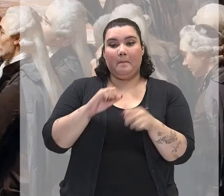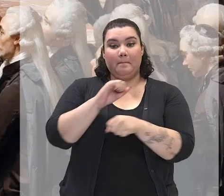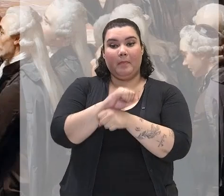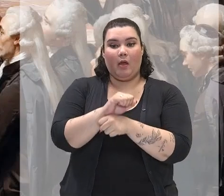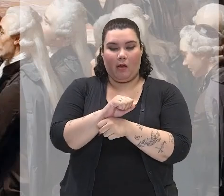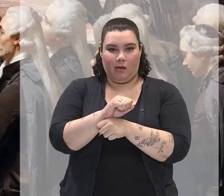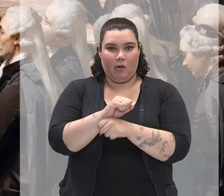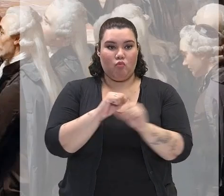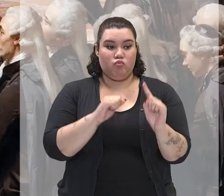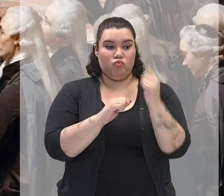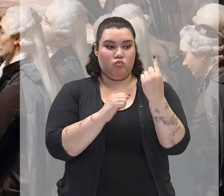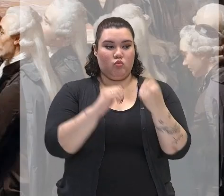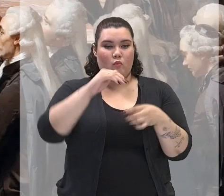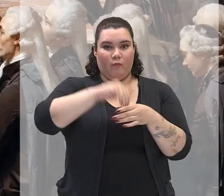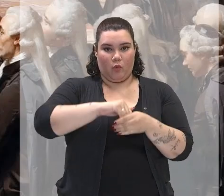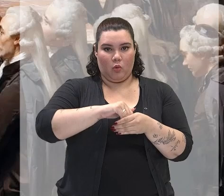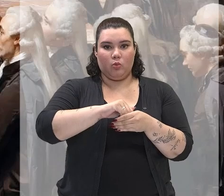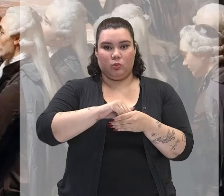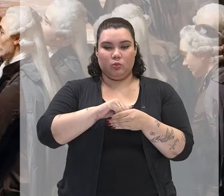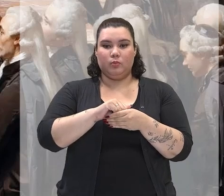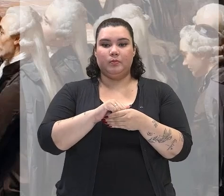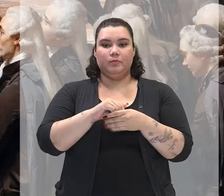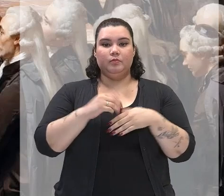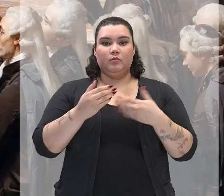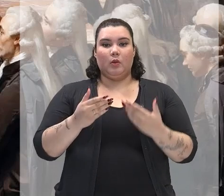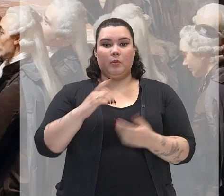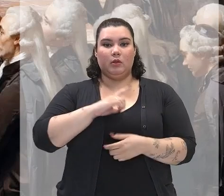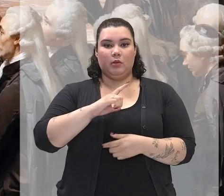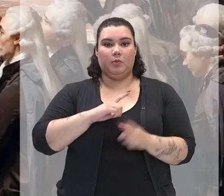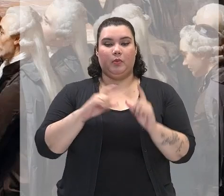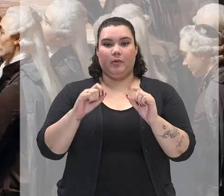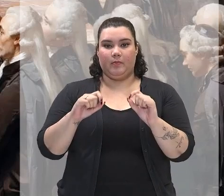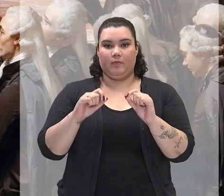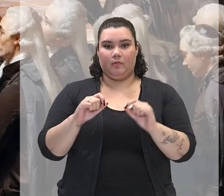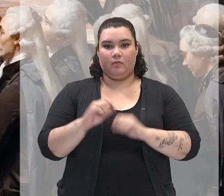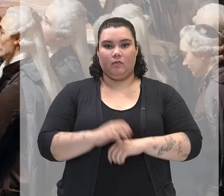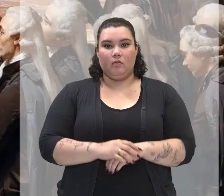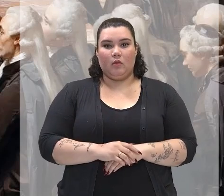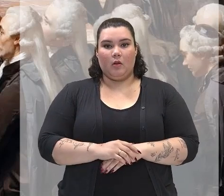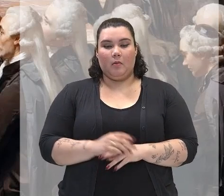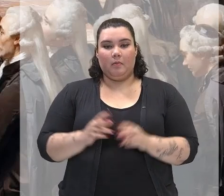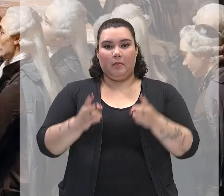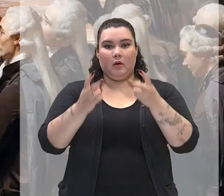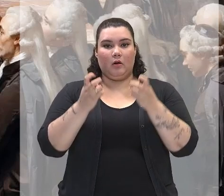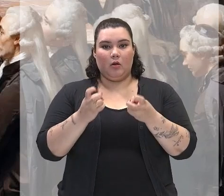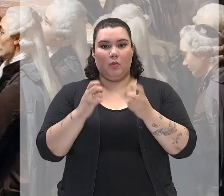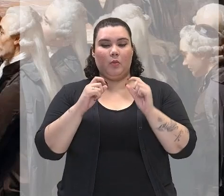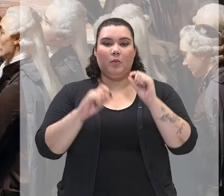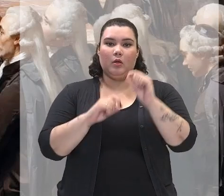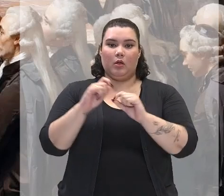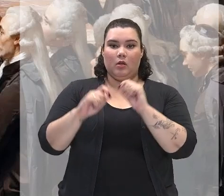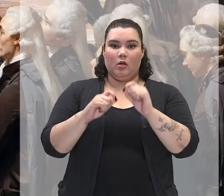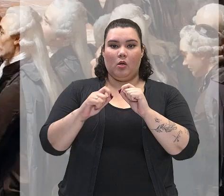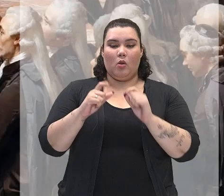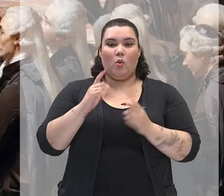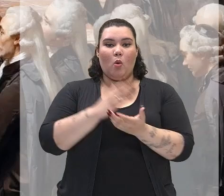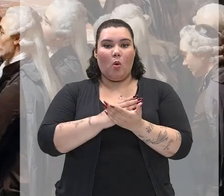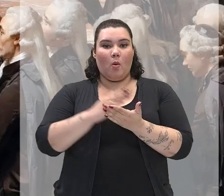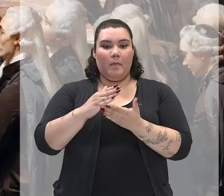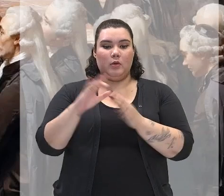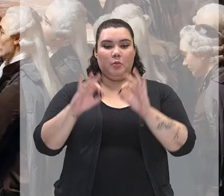voto único de estado e que passasse a haver o sufrágio, ou seja, um processo